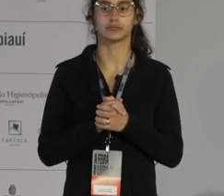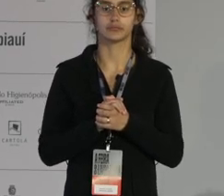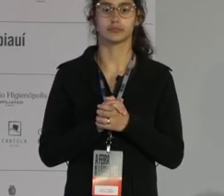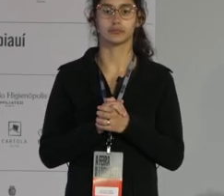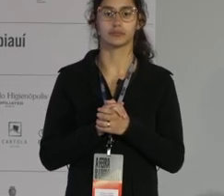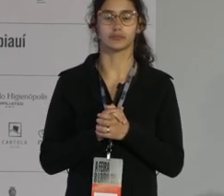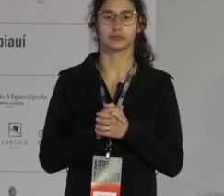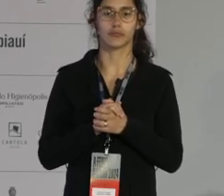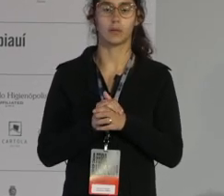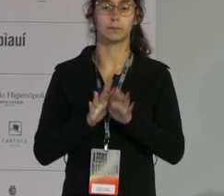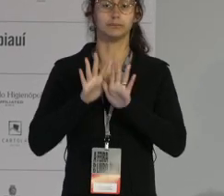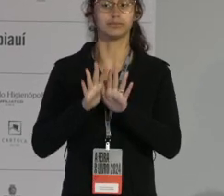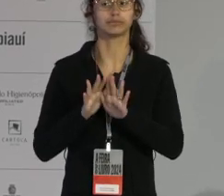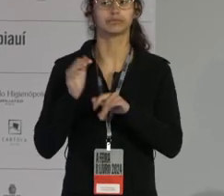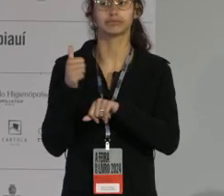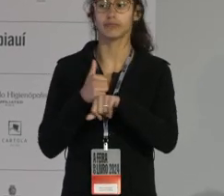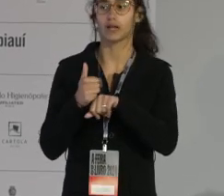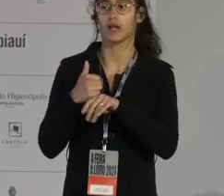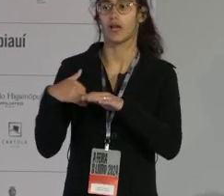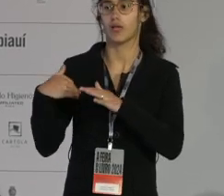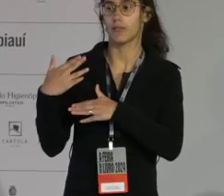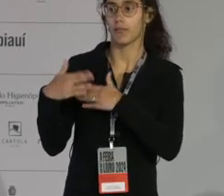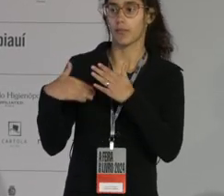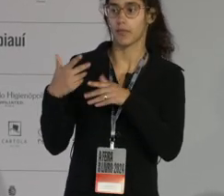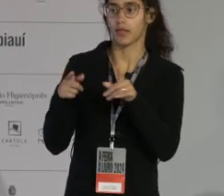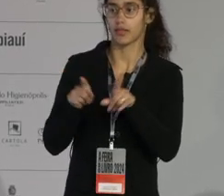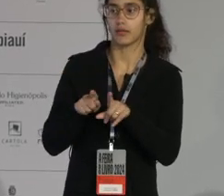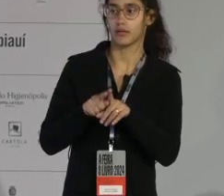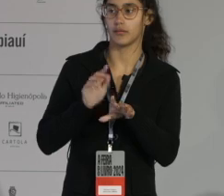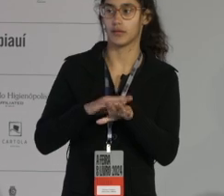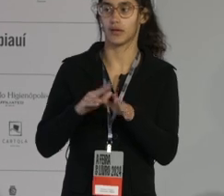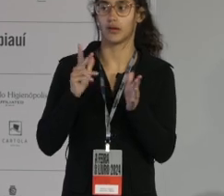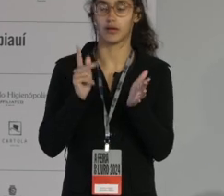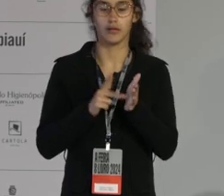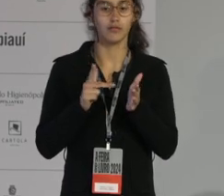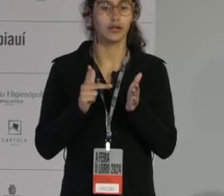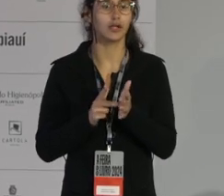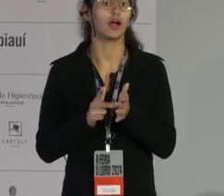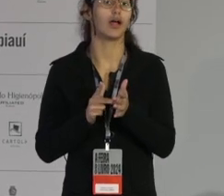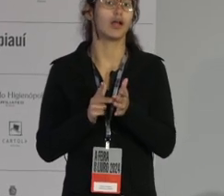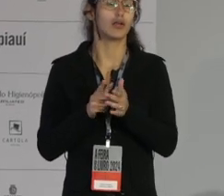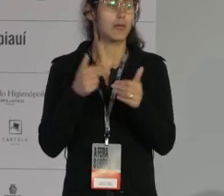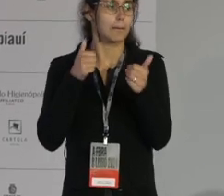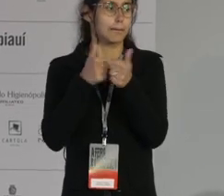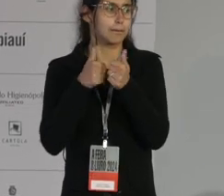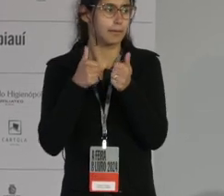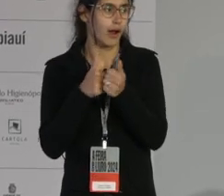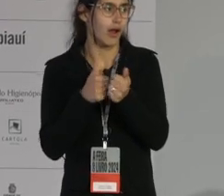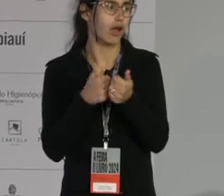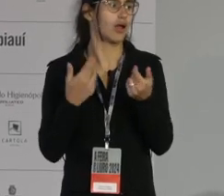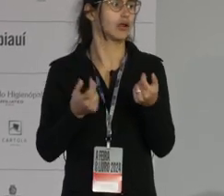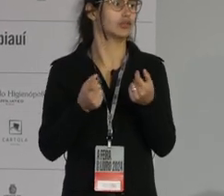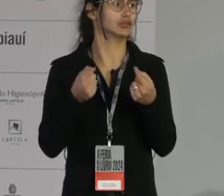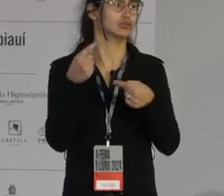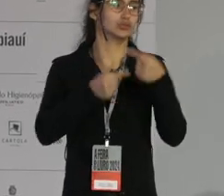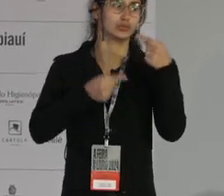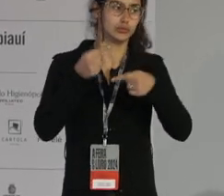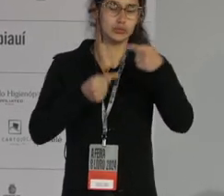Mas foi um processo longo, assim, e um processo, na verdade, muito próximo de